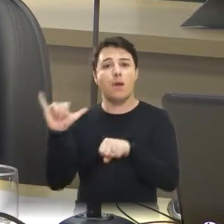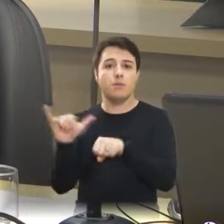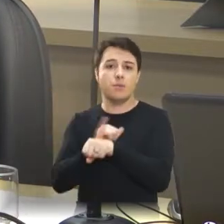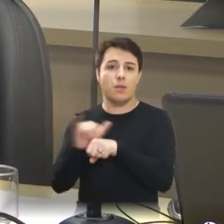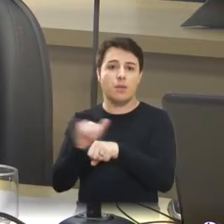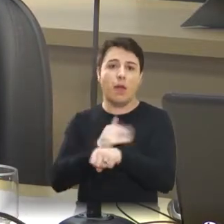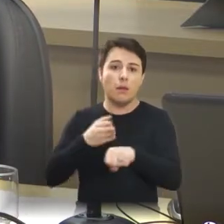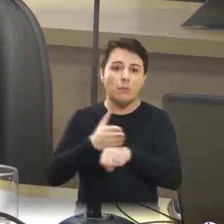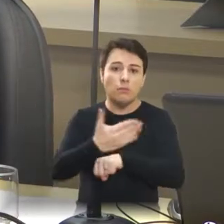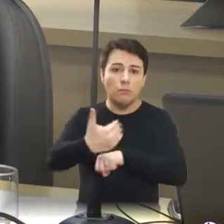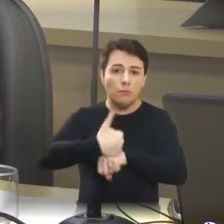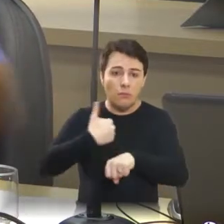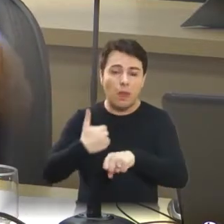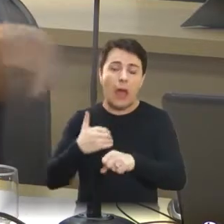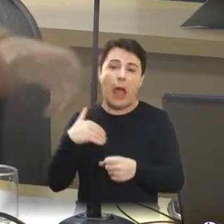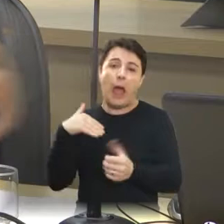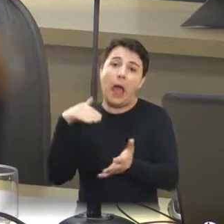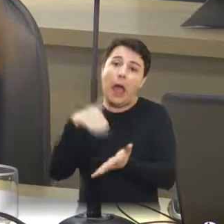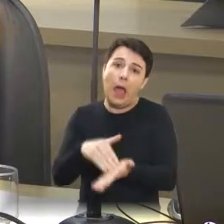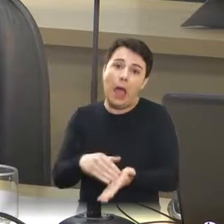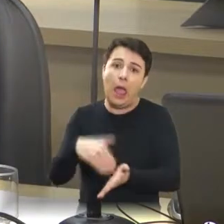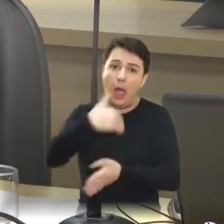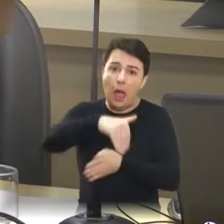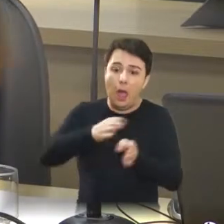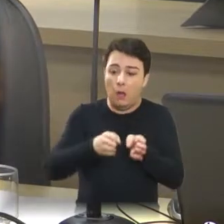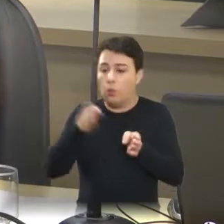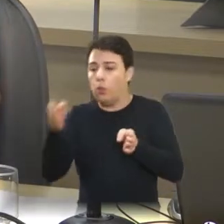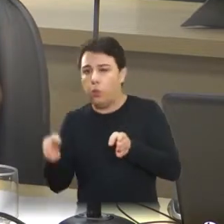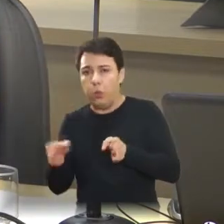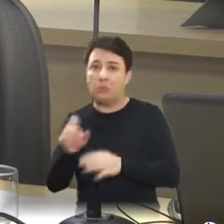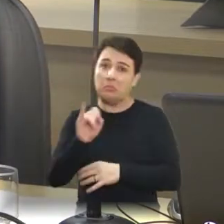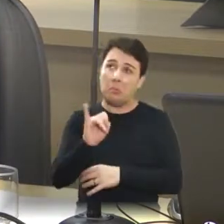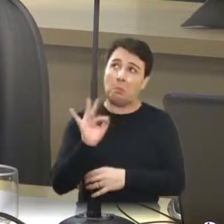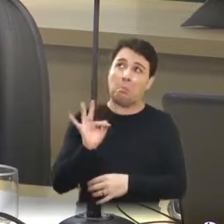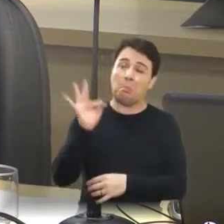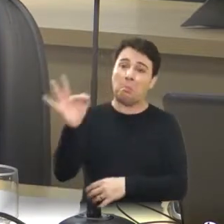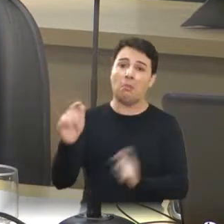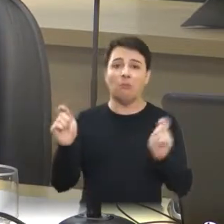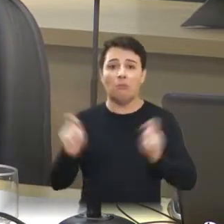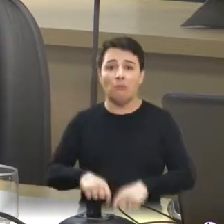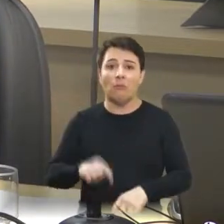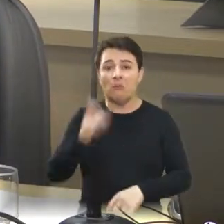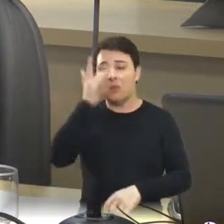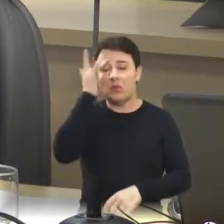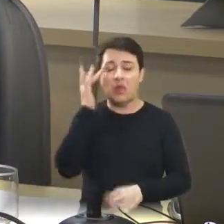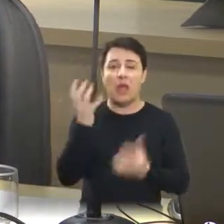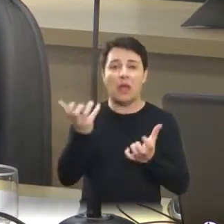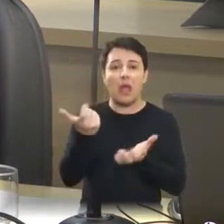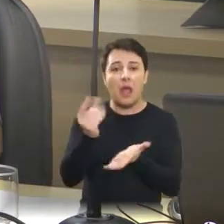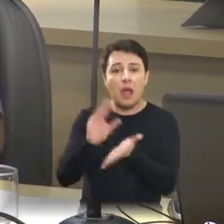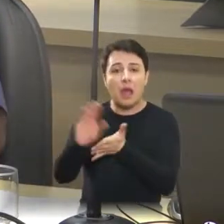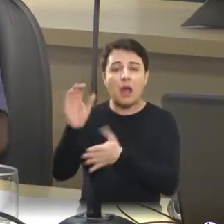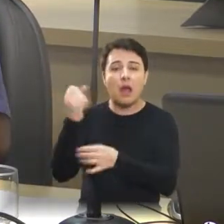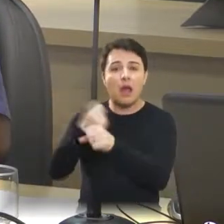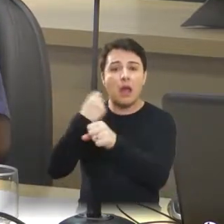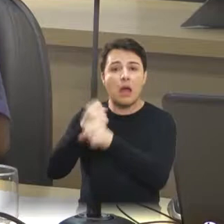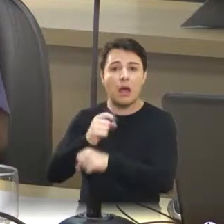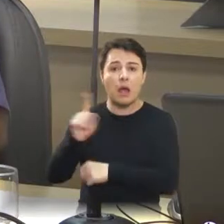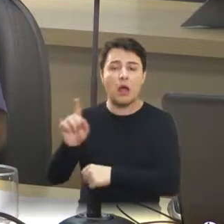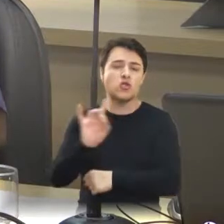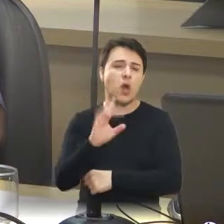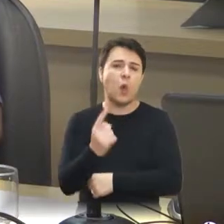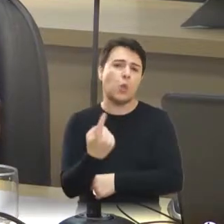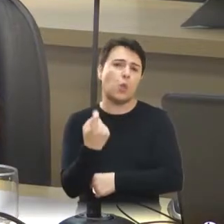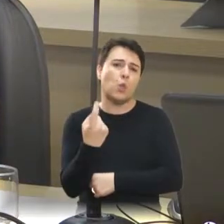entrada e saída, até ampliação, se tiver outros investidores daquela região ali, para ligar, porque não fique